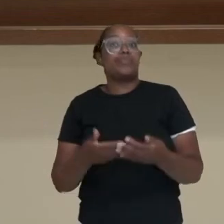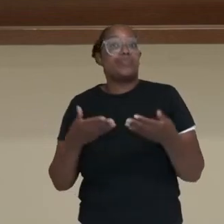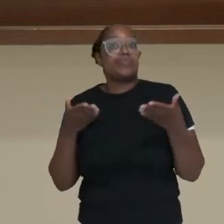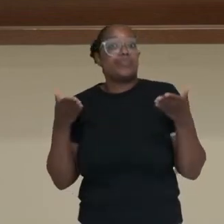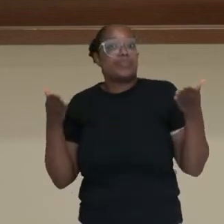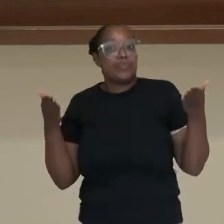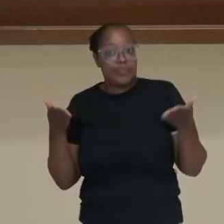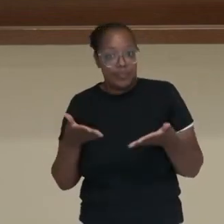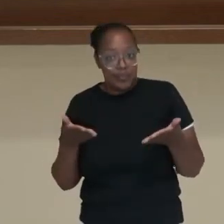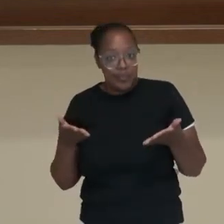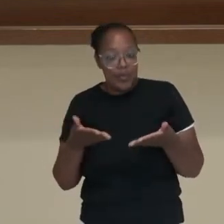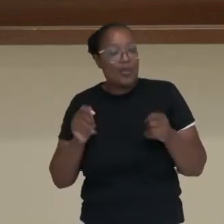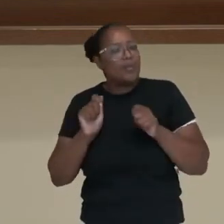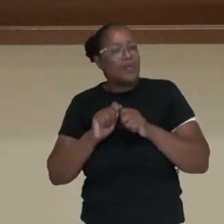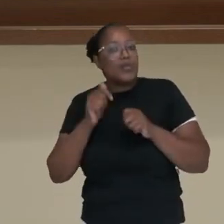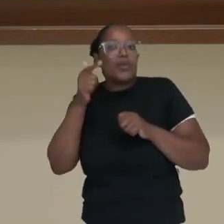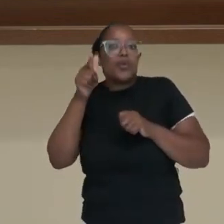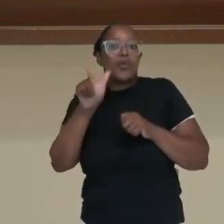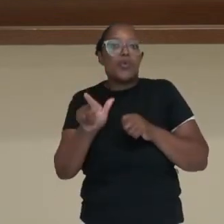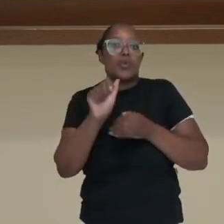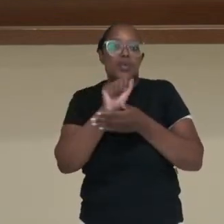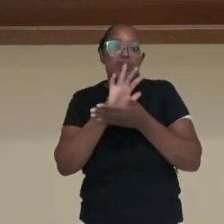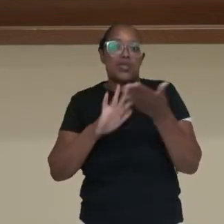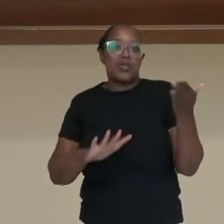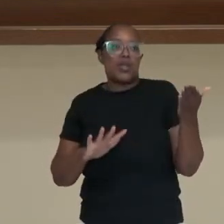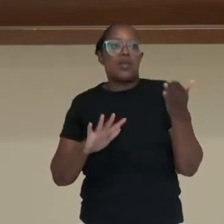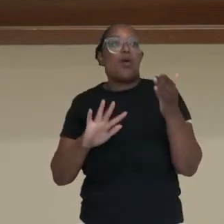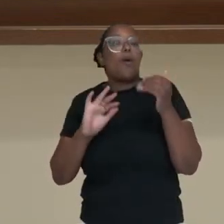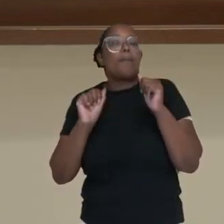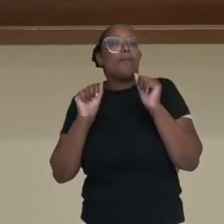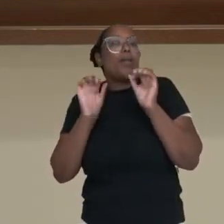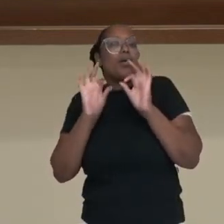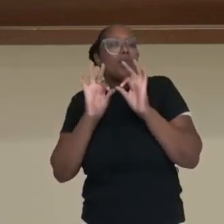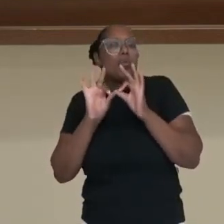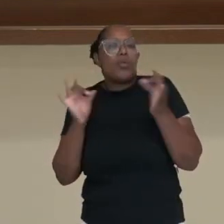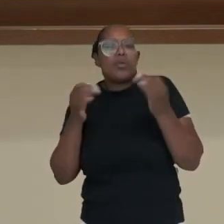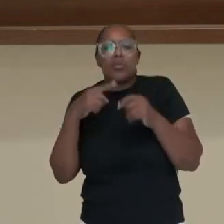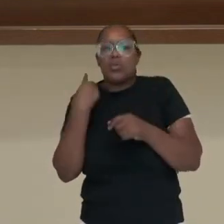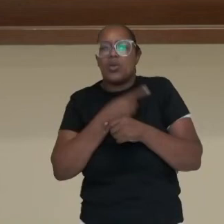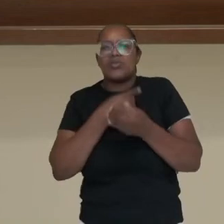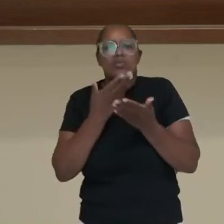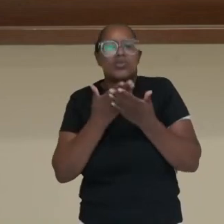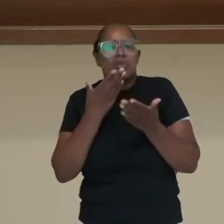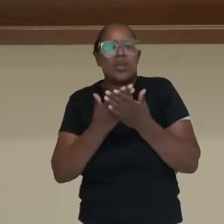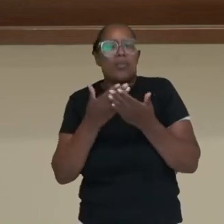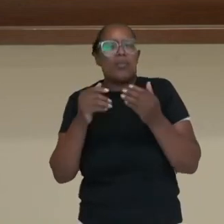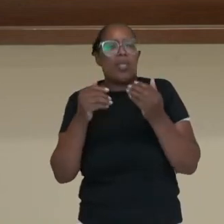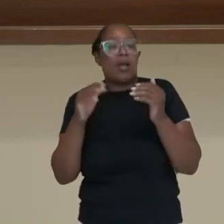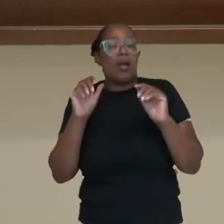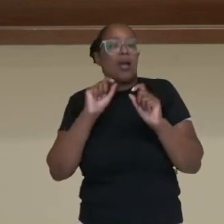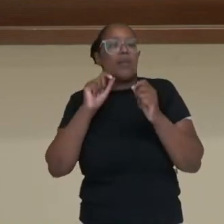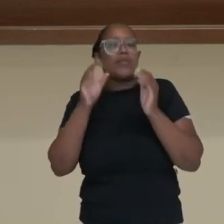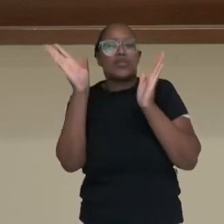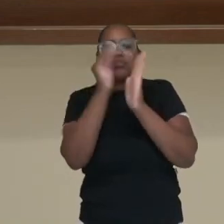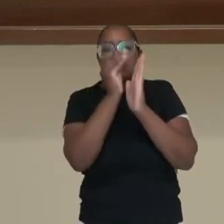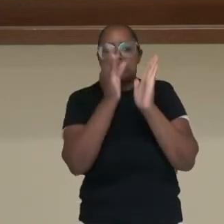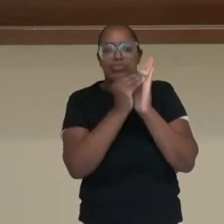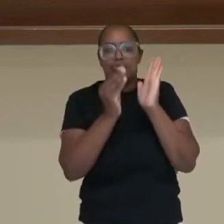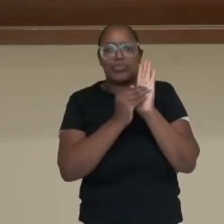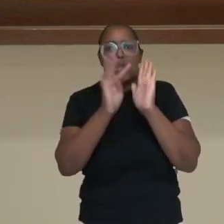Bom, agora vamos para uma atividade. Com base no que foi estudado na aula, complete a tabela a seguir com os conceitos